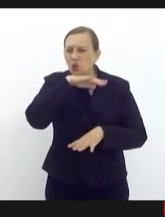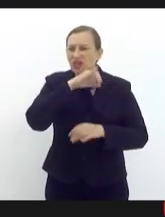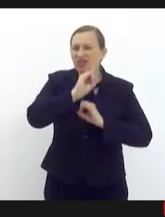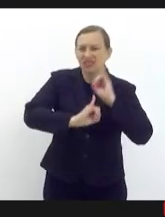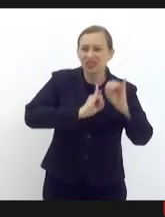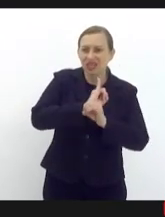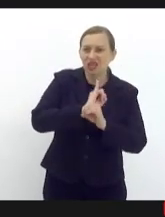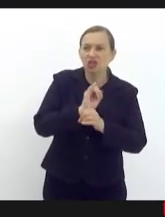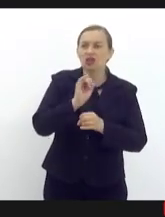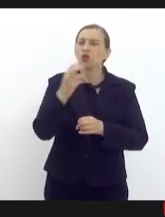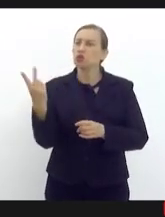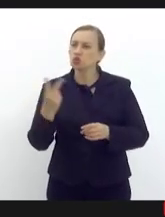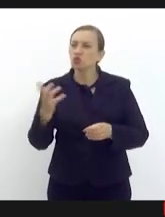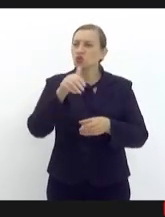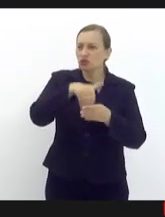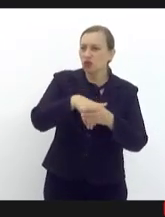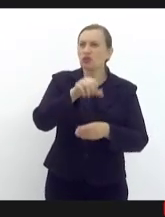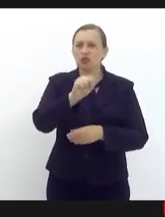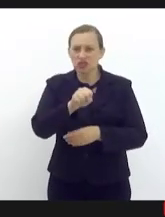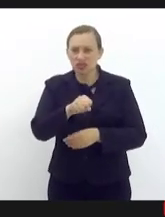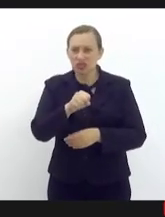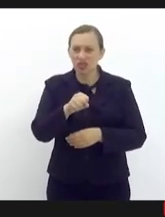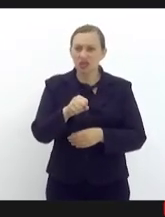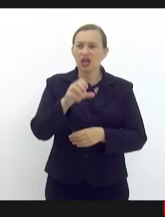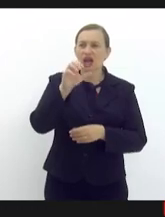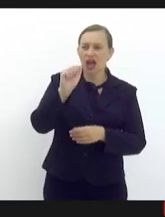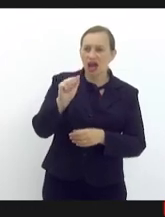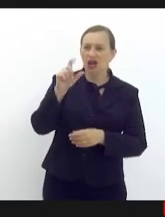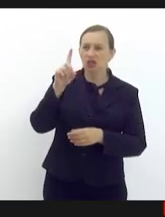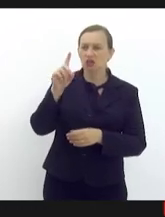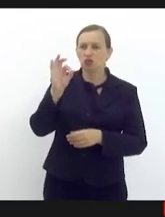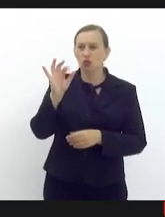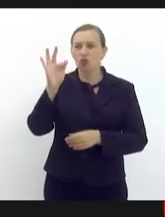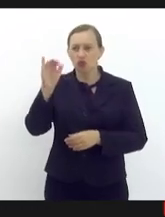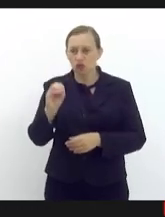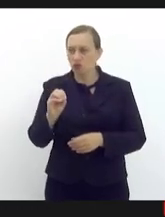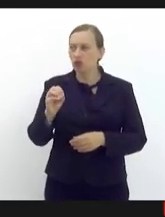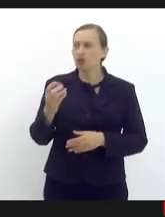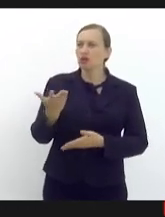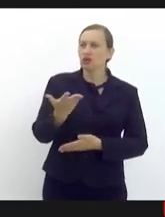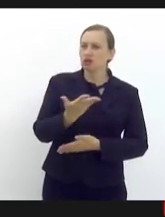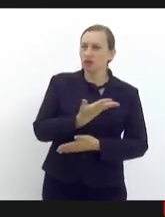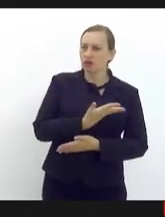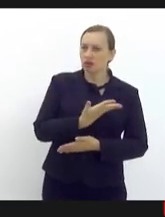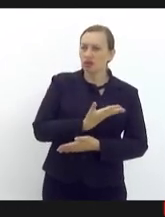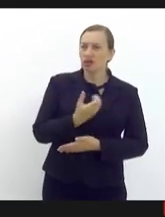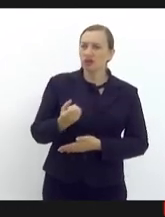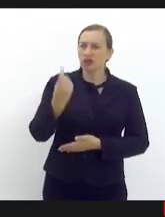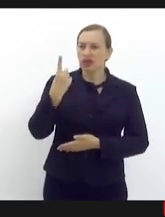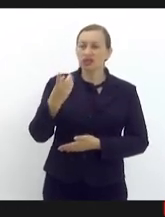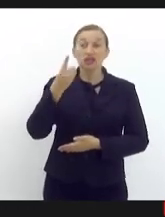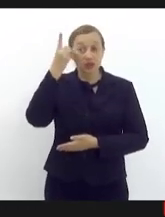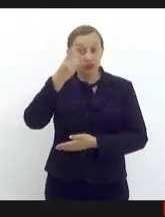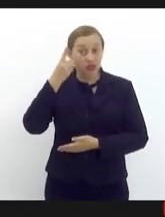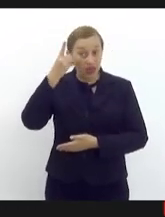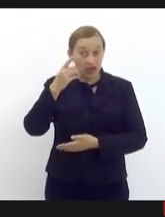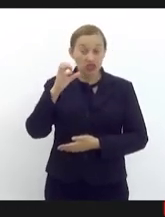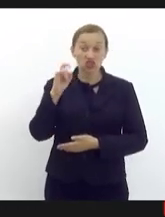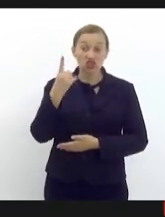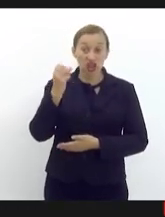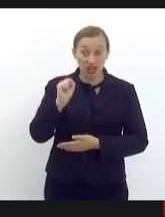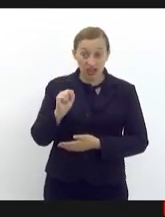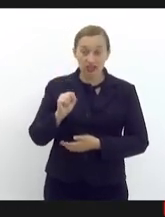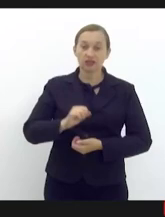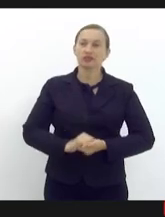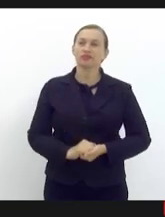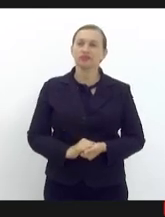Queria consignar os dois votos favoráveis ao Adolfo Konder, é o nosso querido ex-deputado também que se